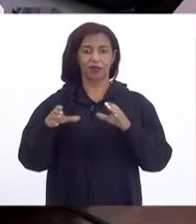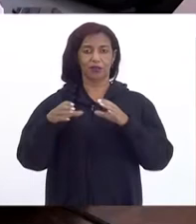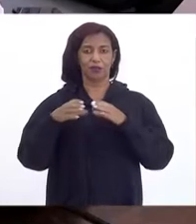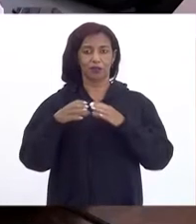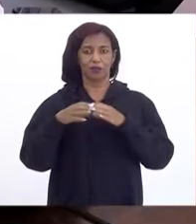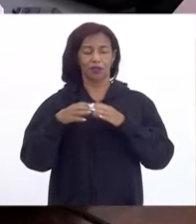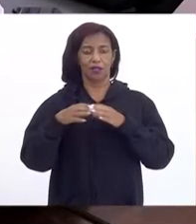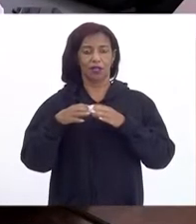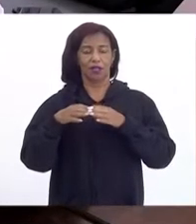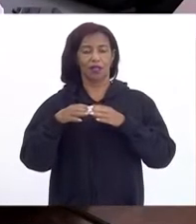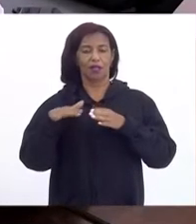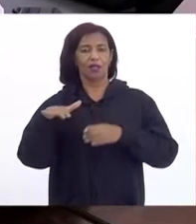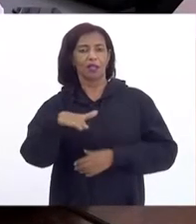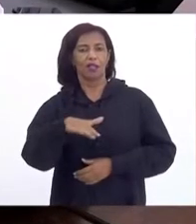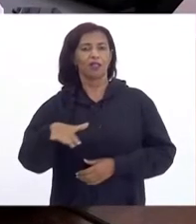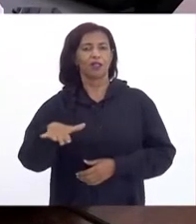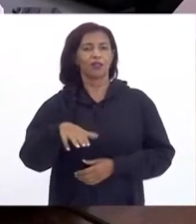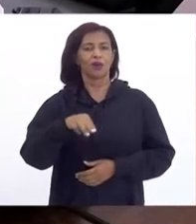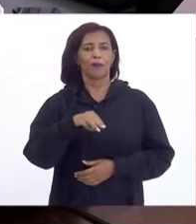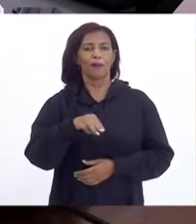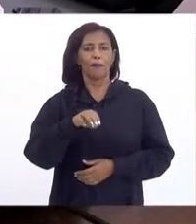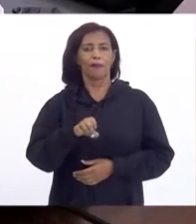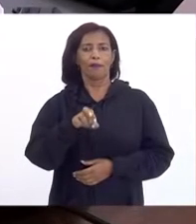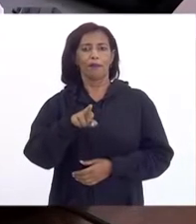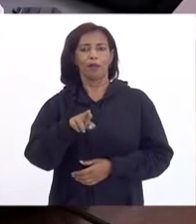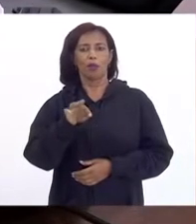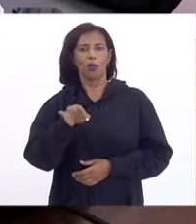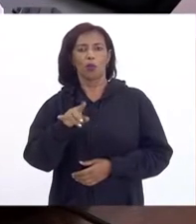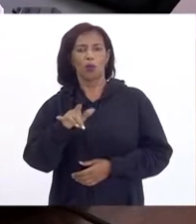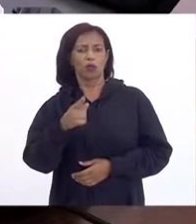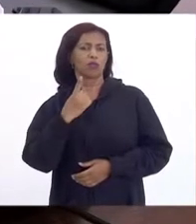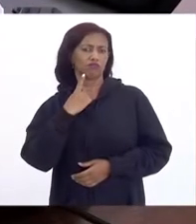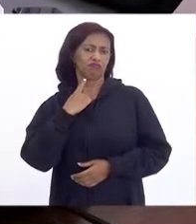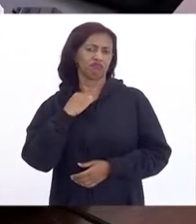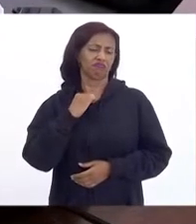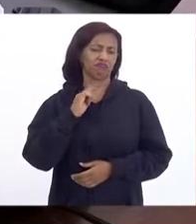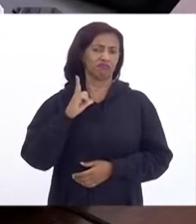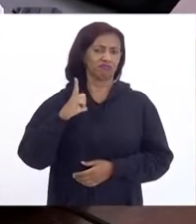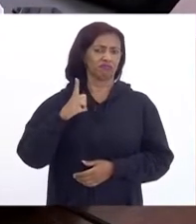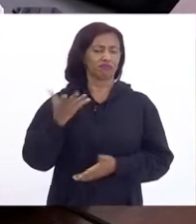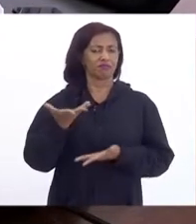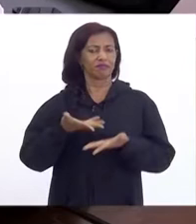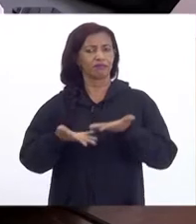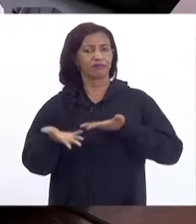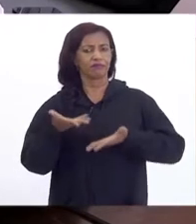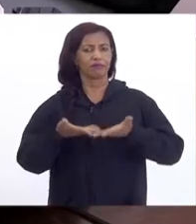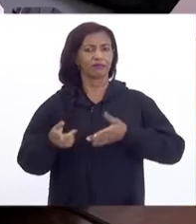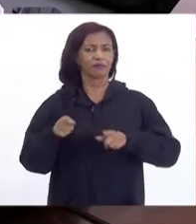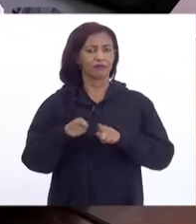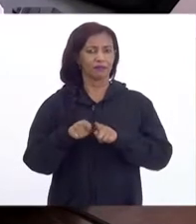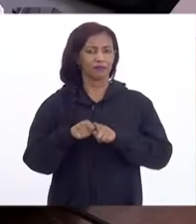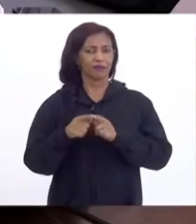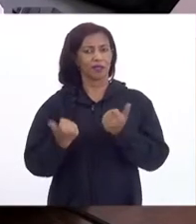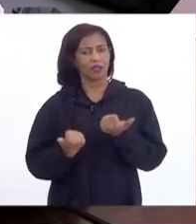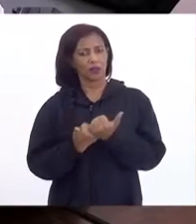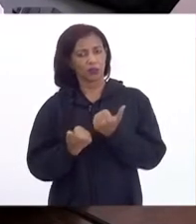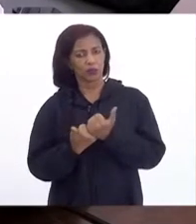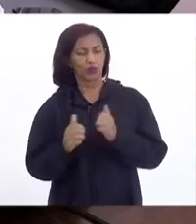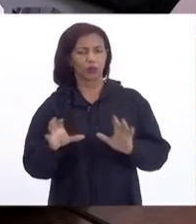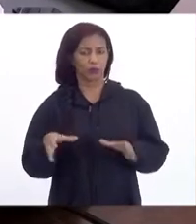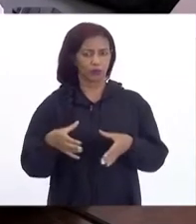Região Metropolitana e já expressou o desejo de participar também dessa